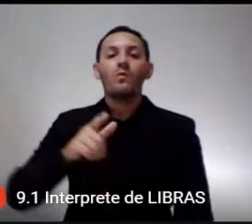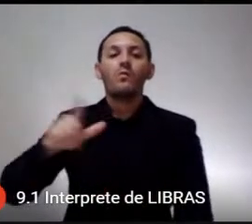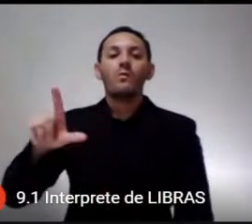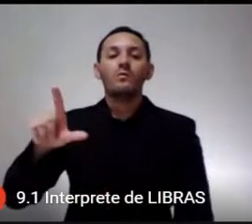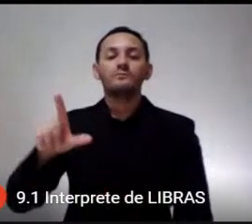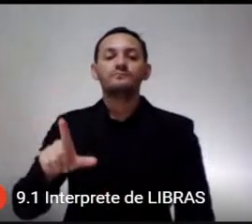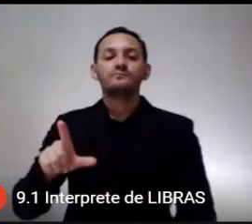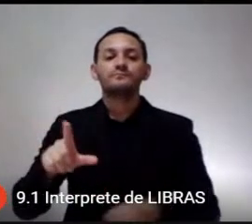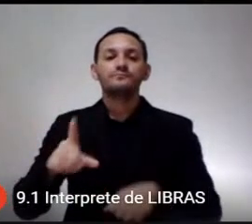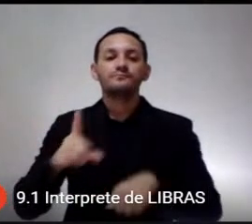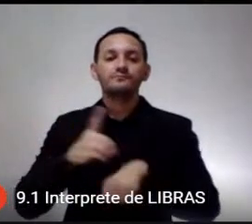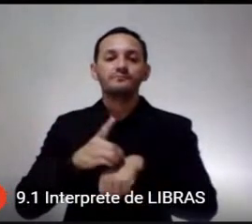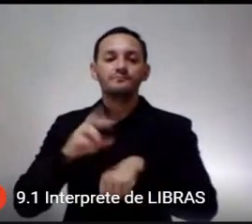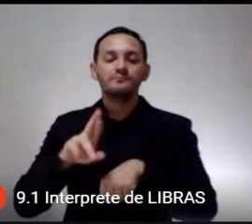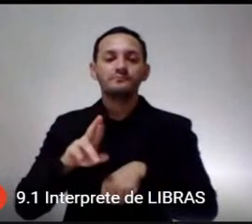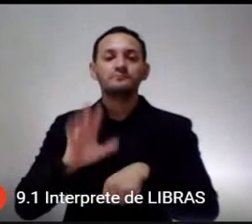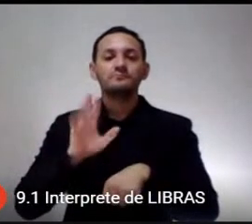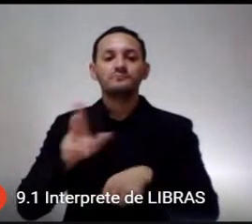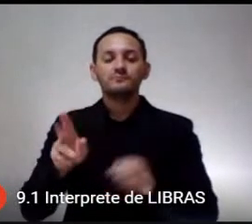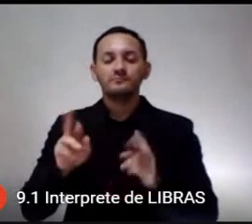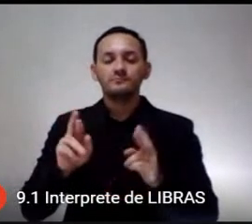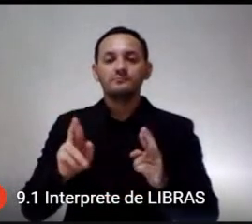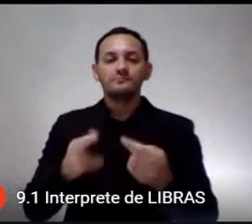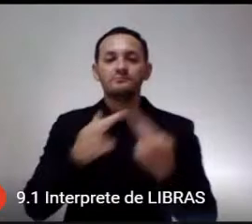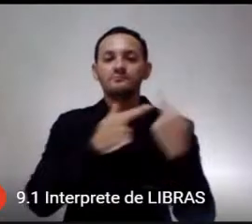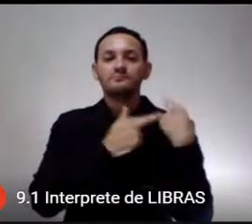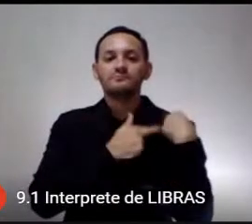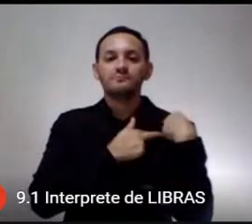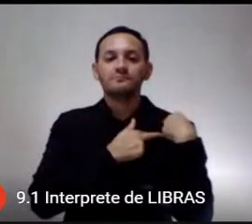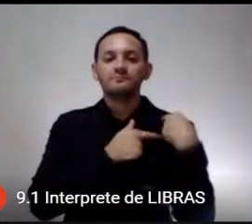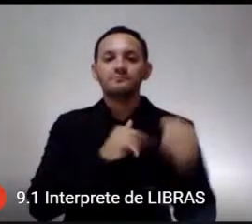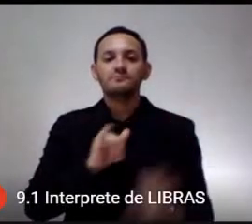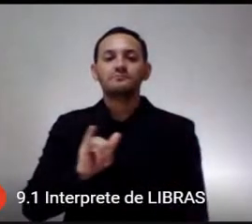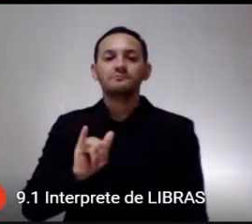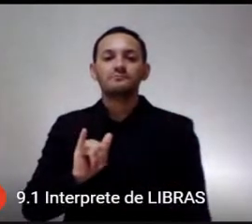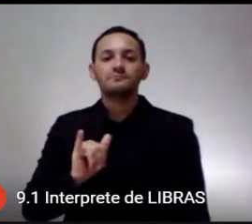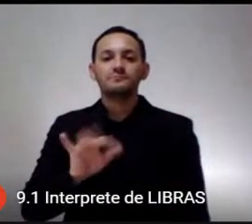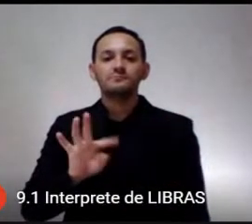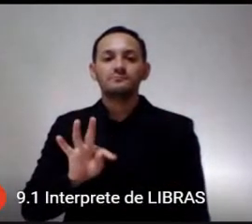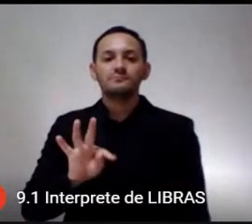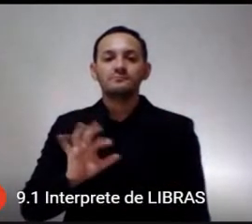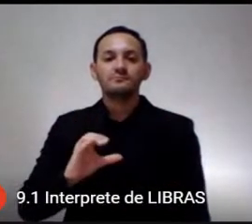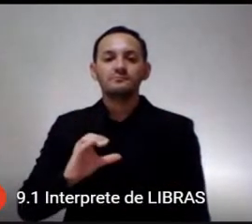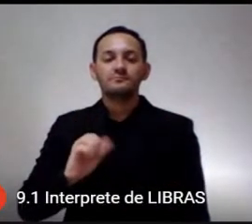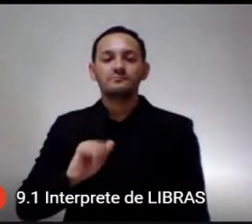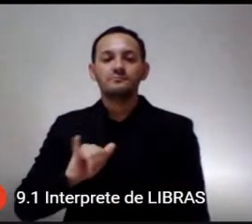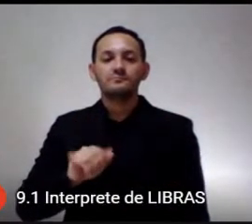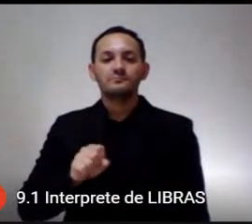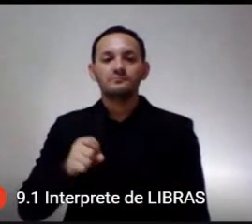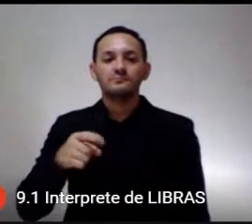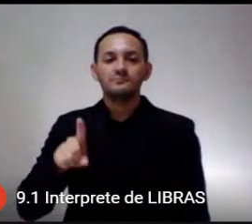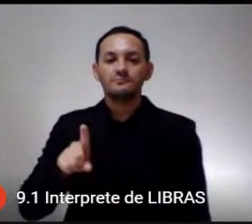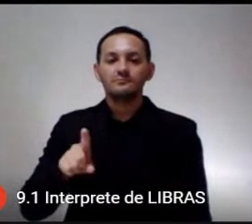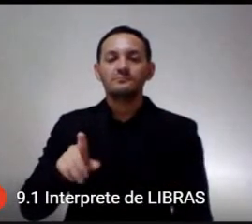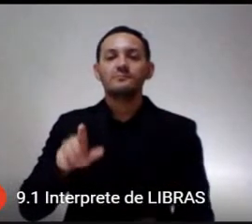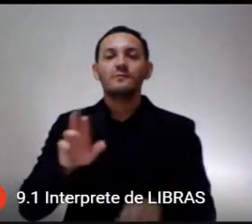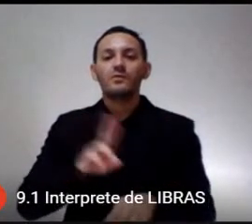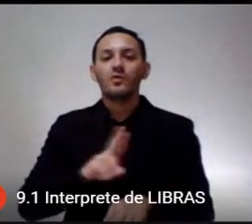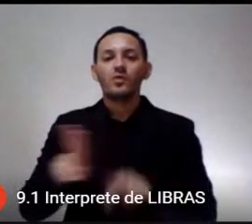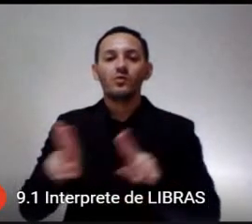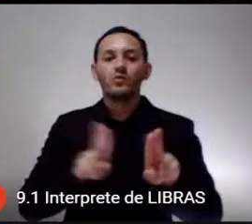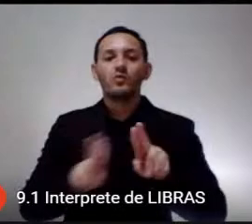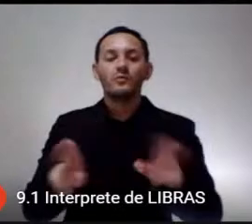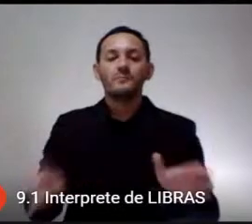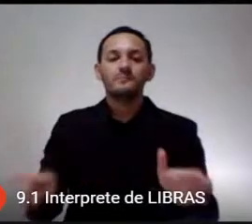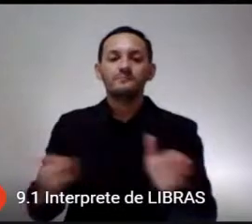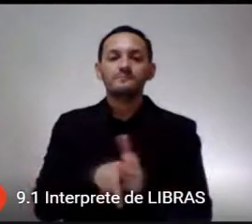pela comarca de Itacajá, o meu voto foi no sentido de nomeá-lo como juiz eleitoral dessa referida comarca,